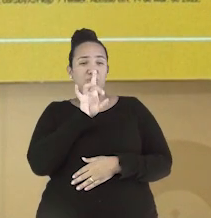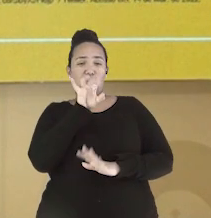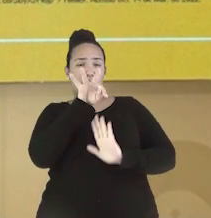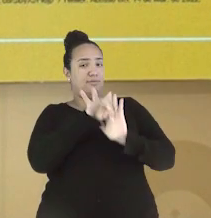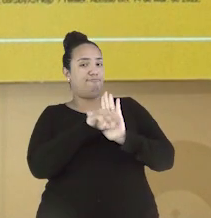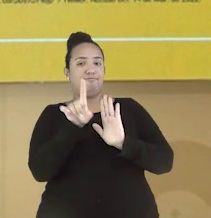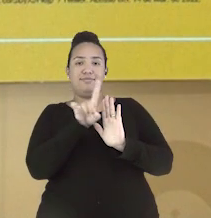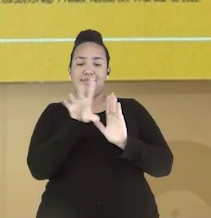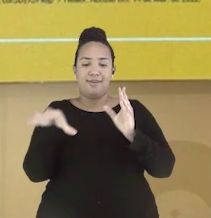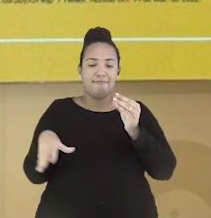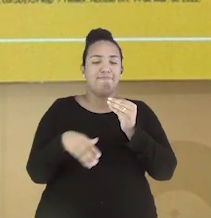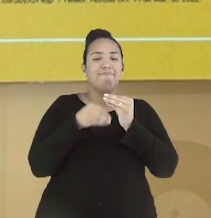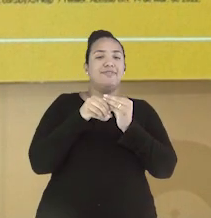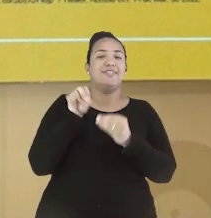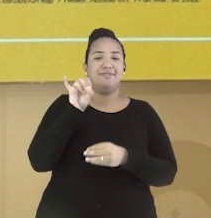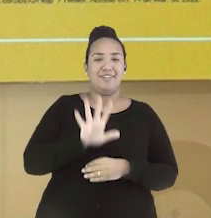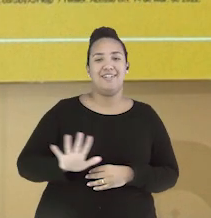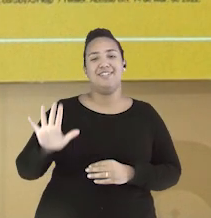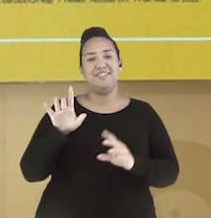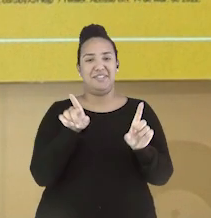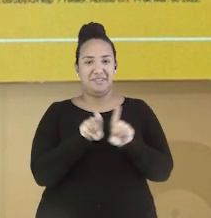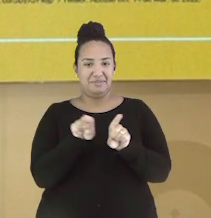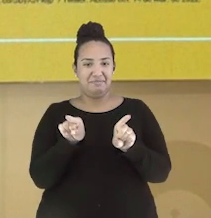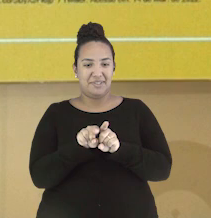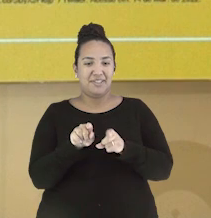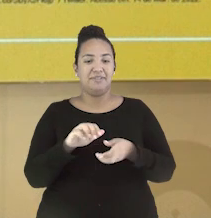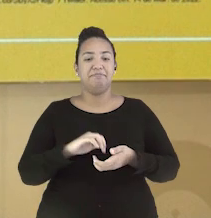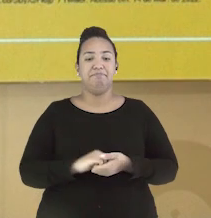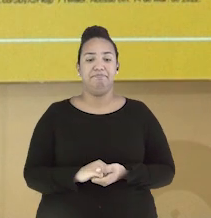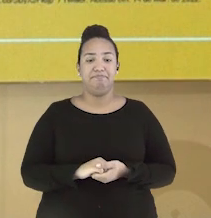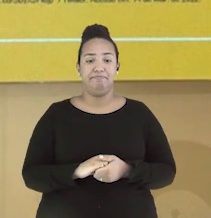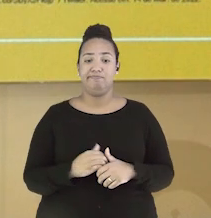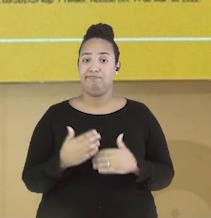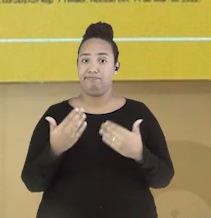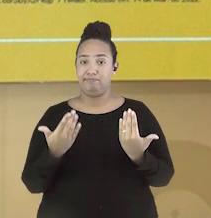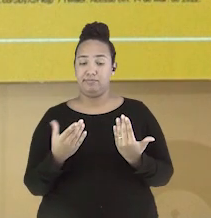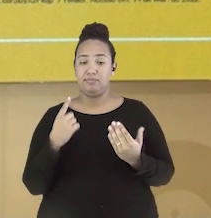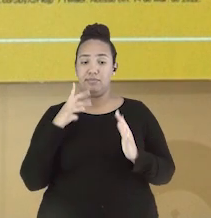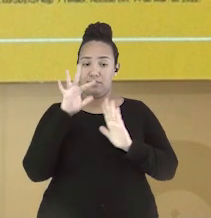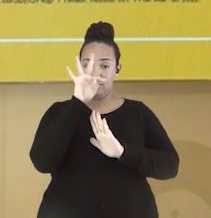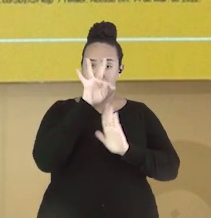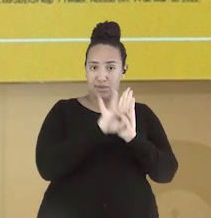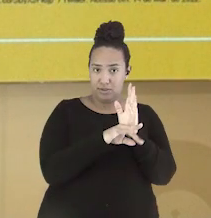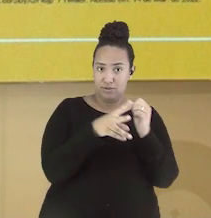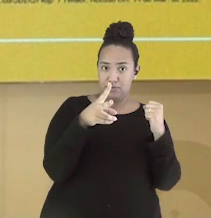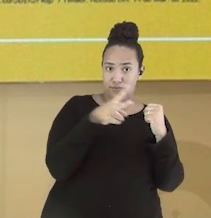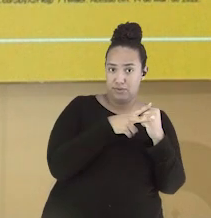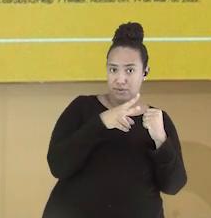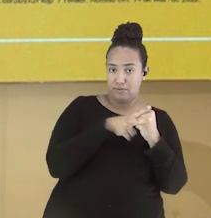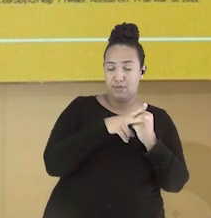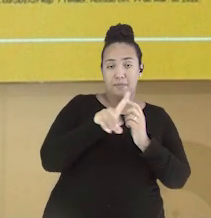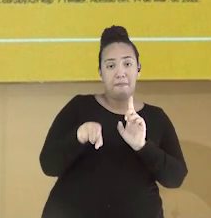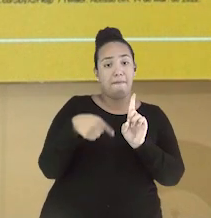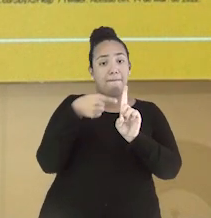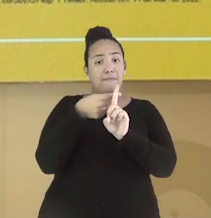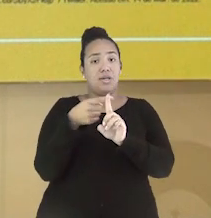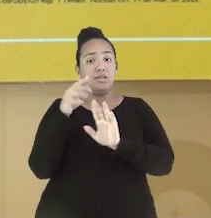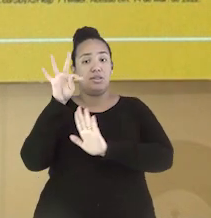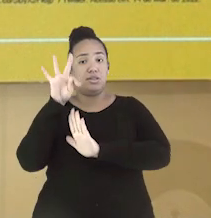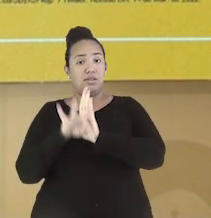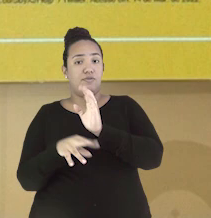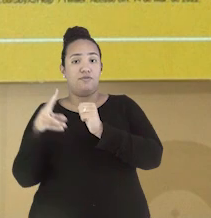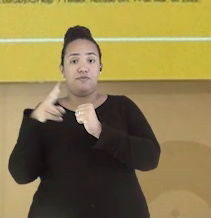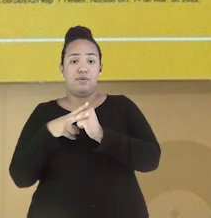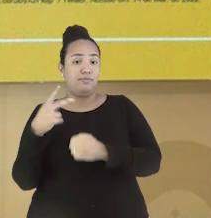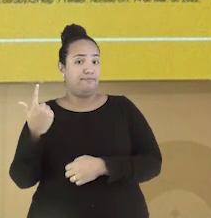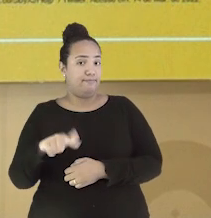compreendido somente com um texto. Ou seja, o infográfico é a junção do texto verbal com o texto